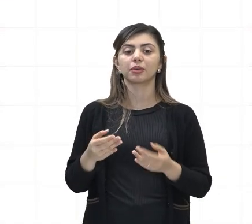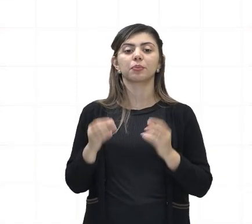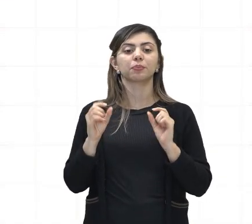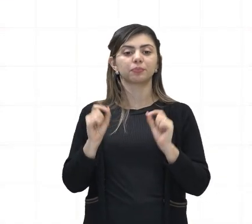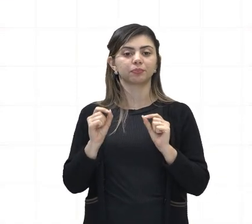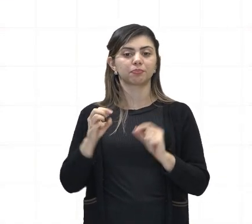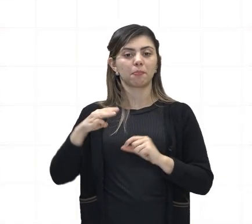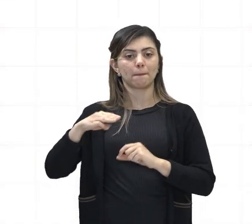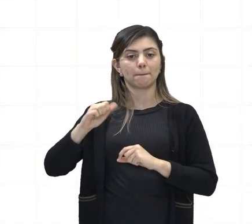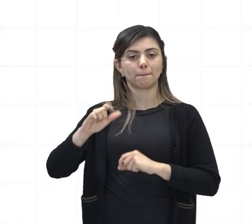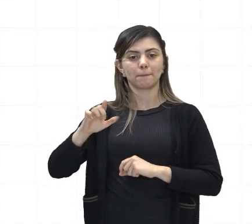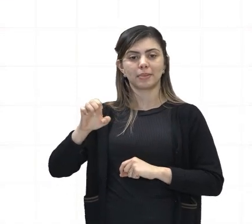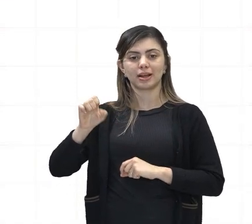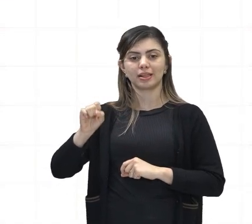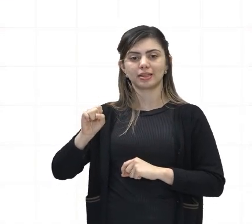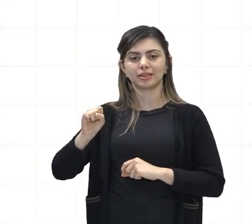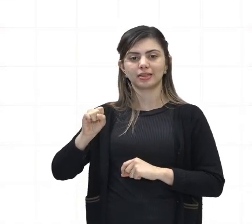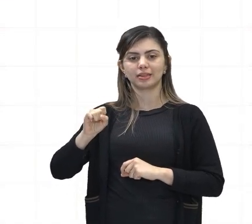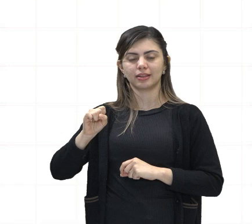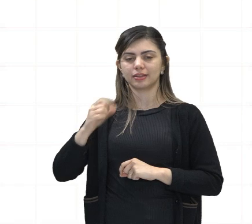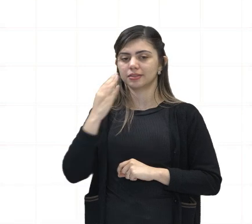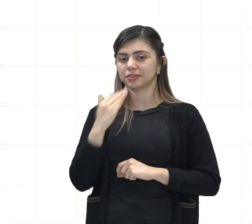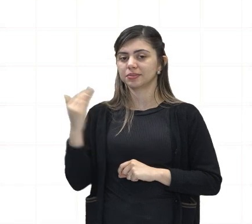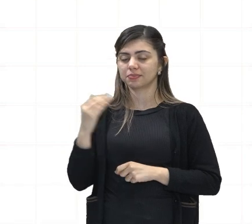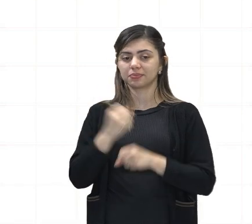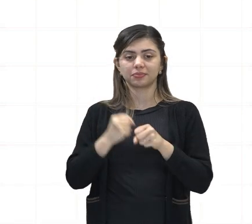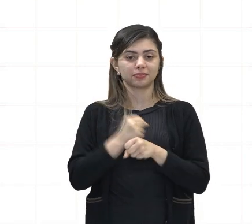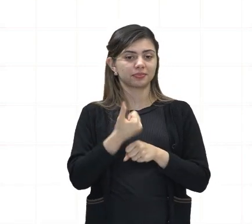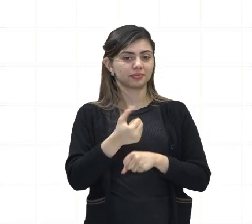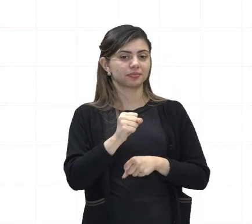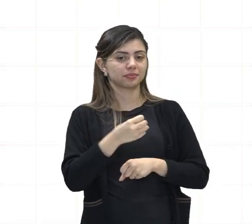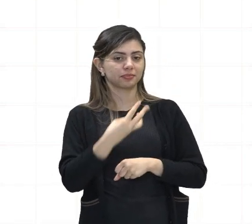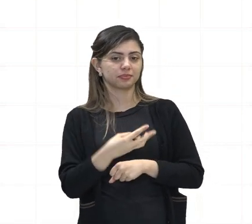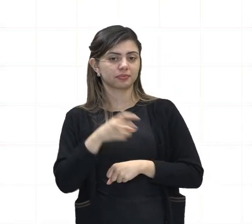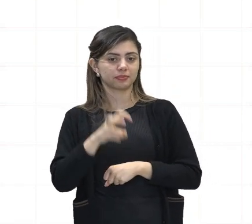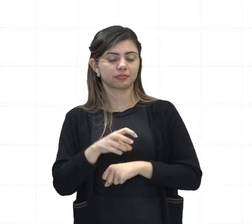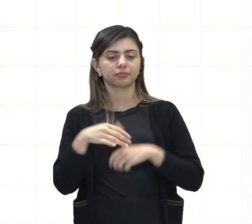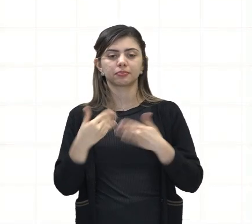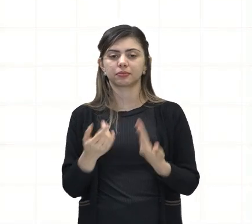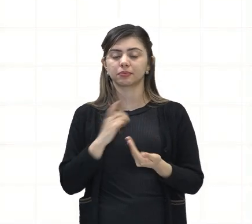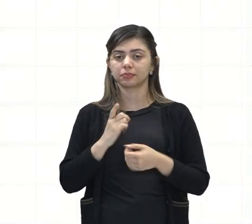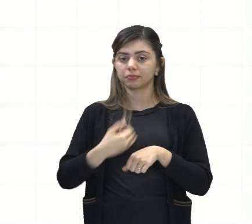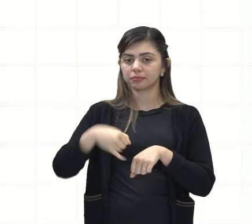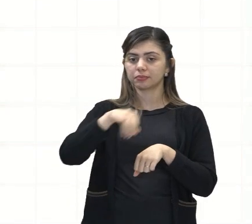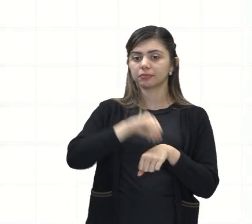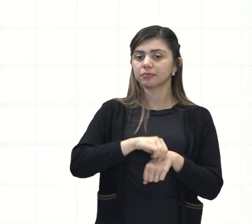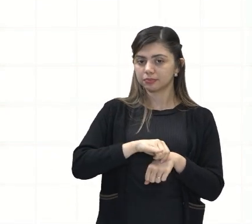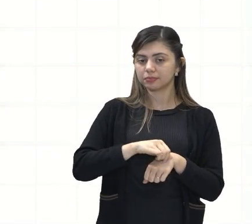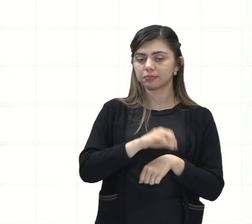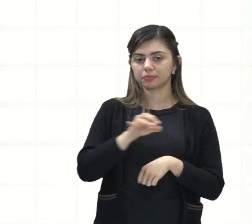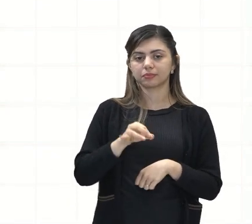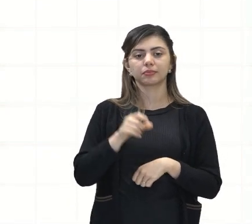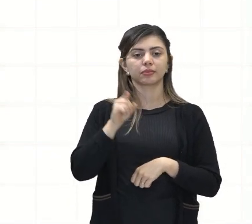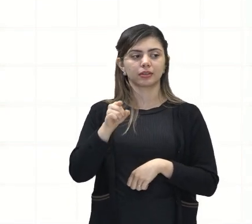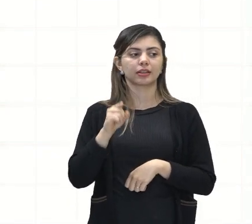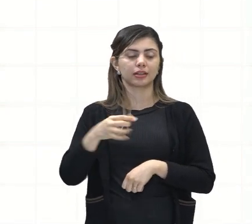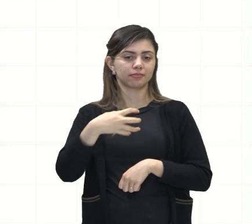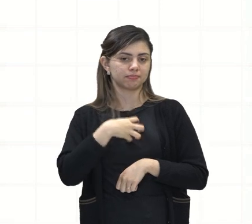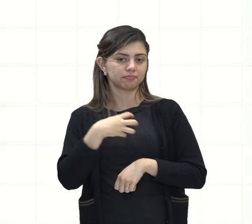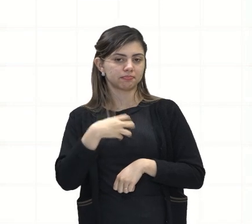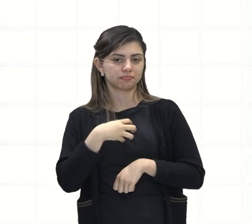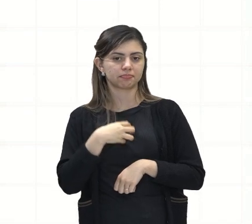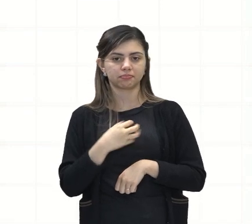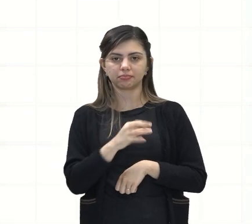né, que vai ocorrer em 1835, que foi na capital, né, Salvador,